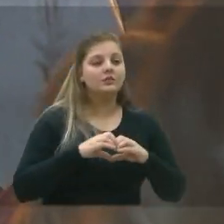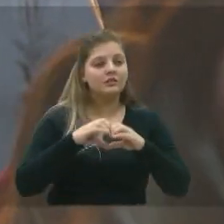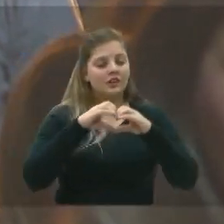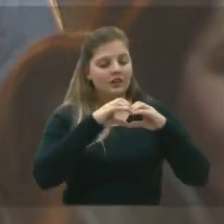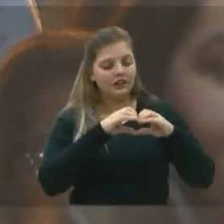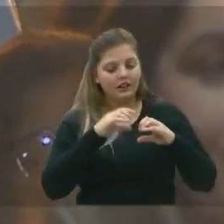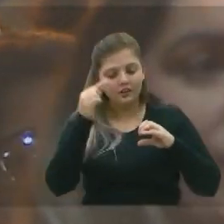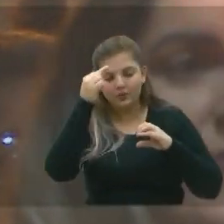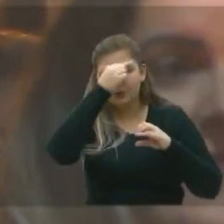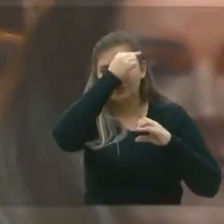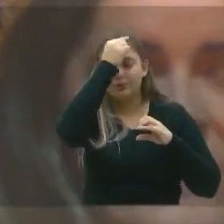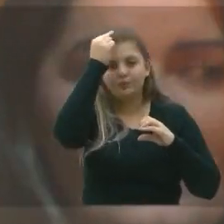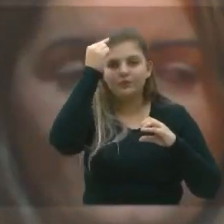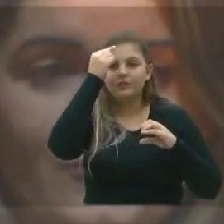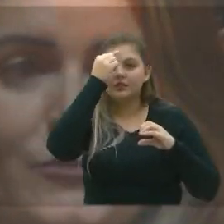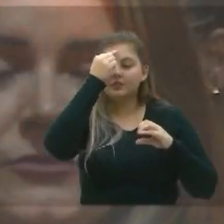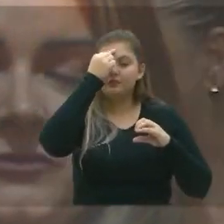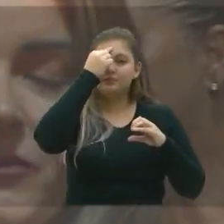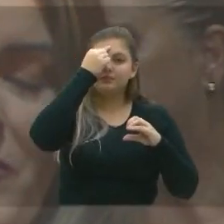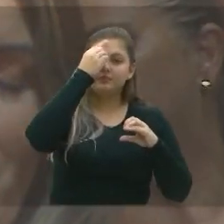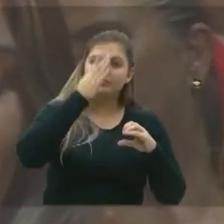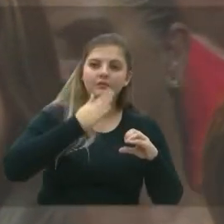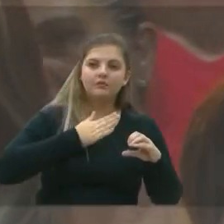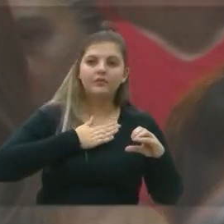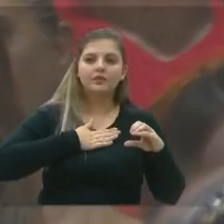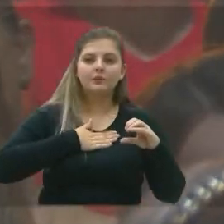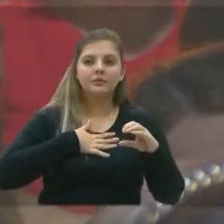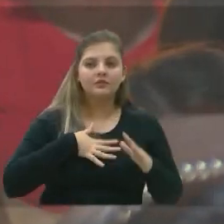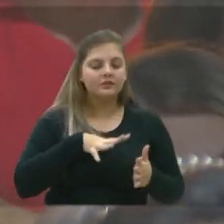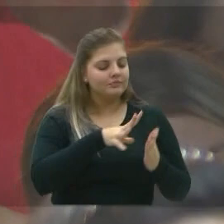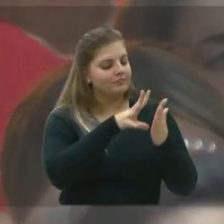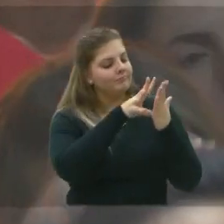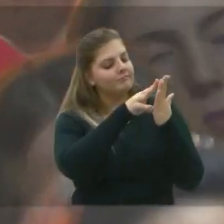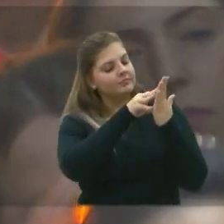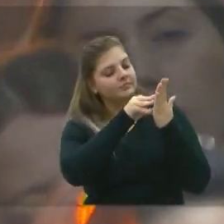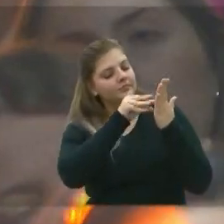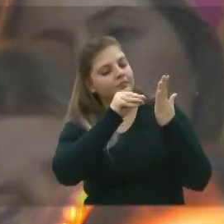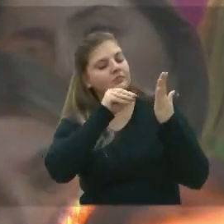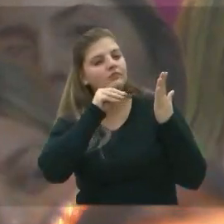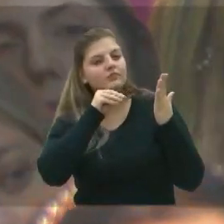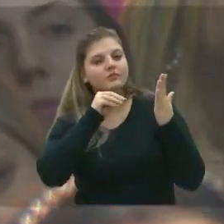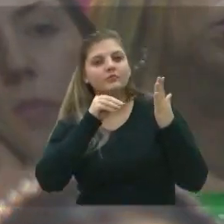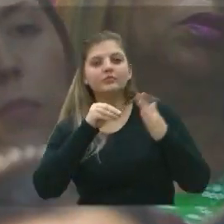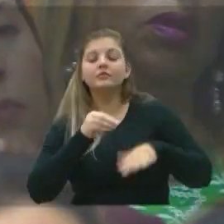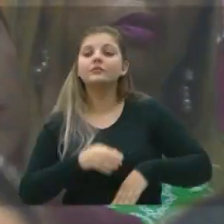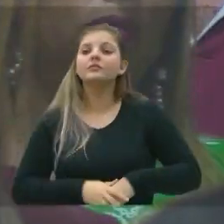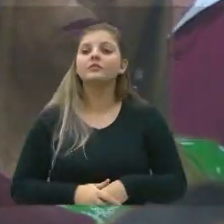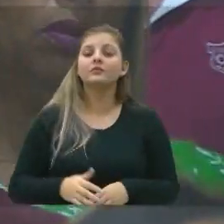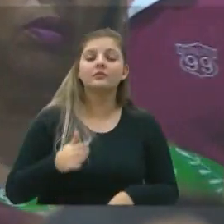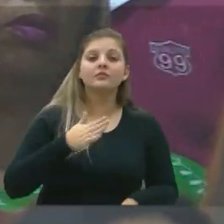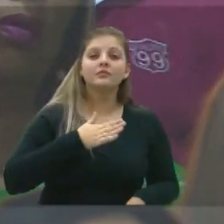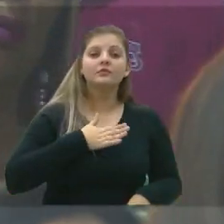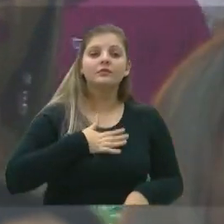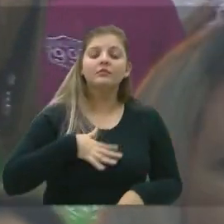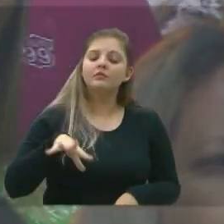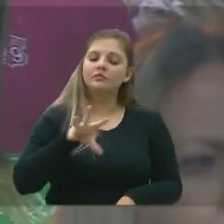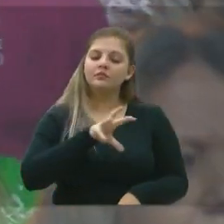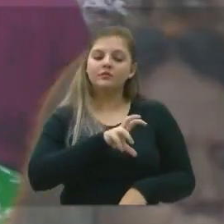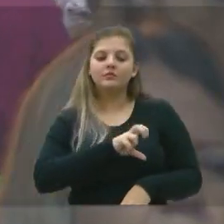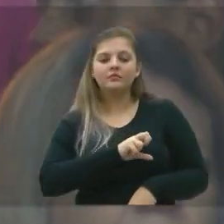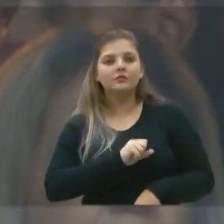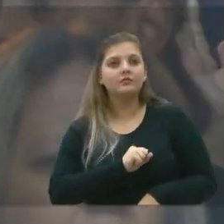Coração sagrado, minha inspiração, tu és o meu